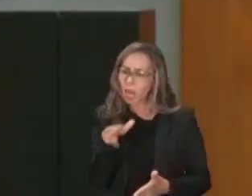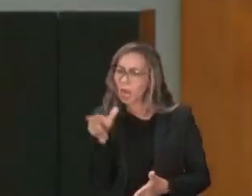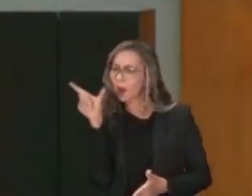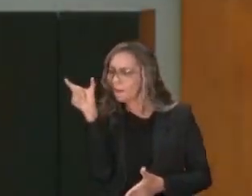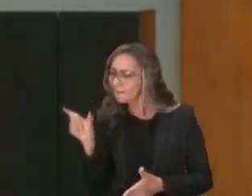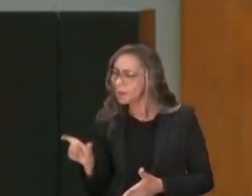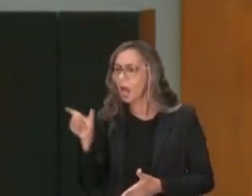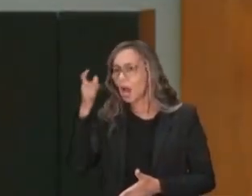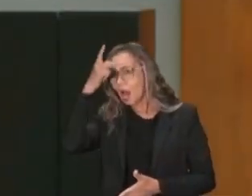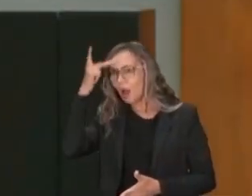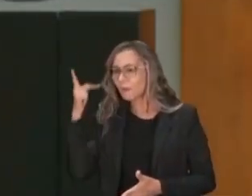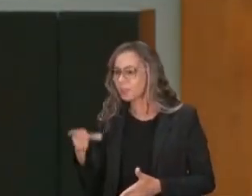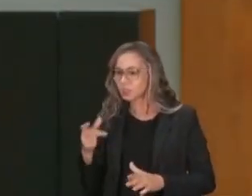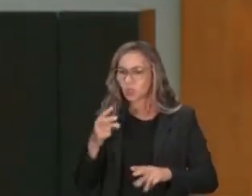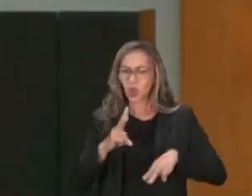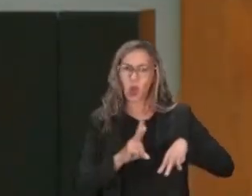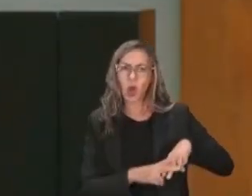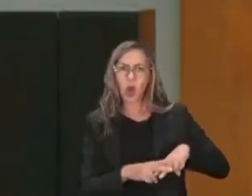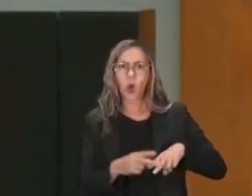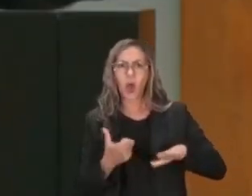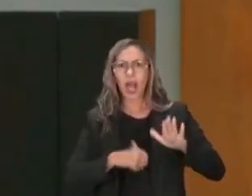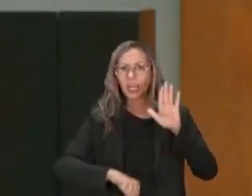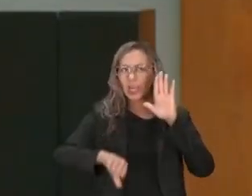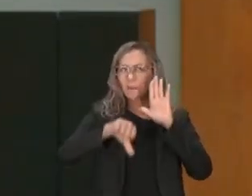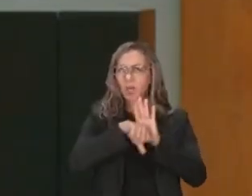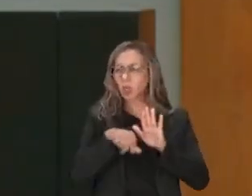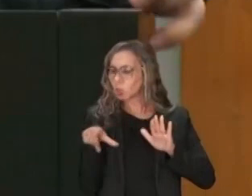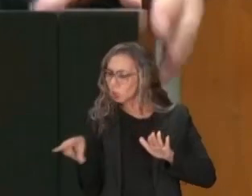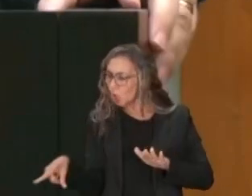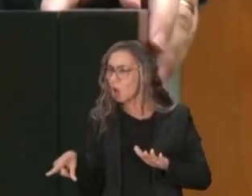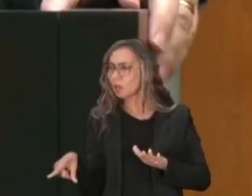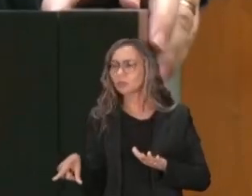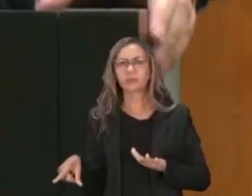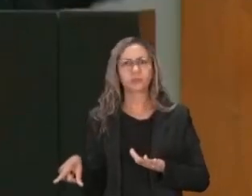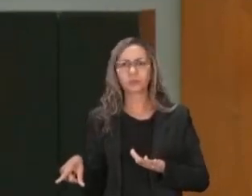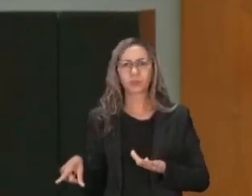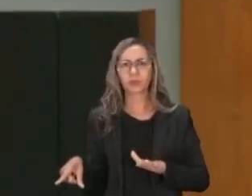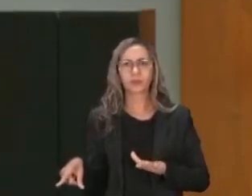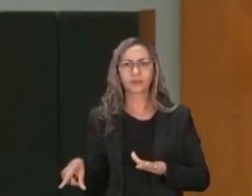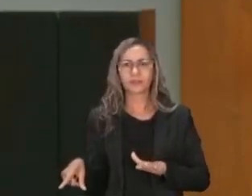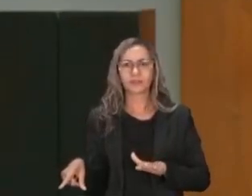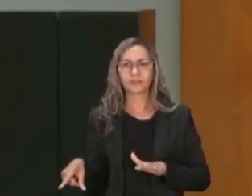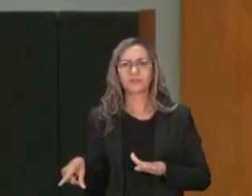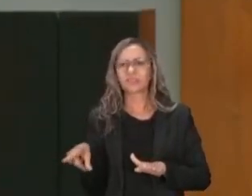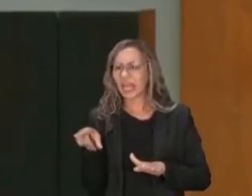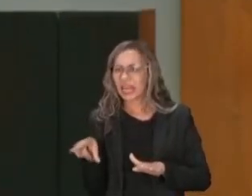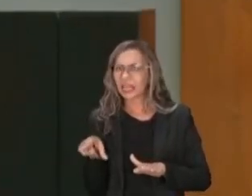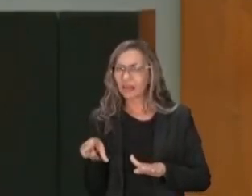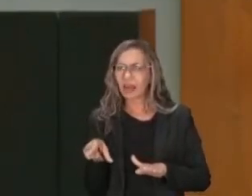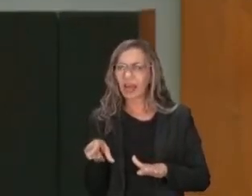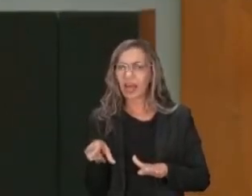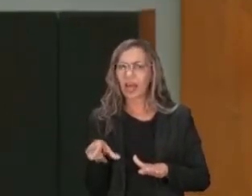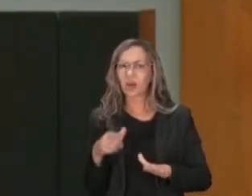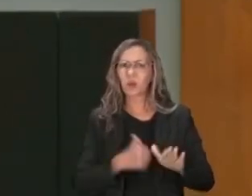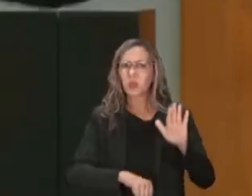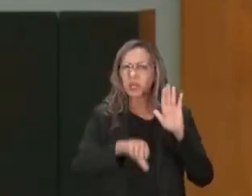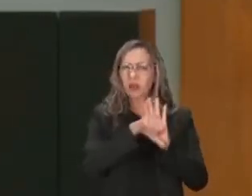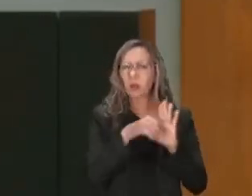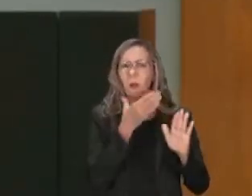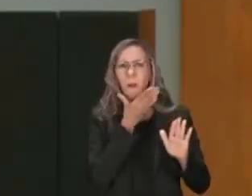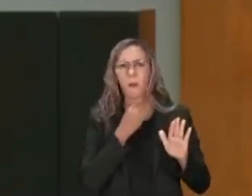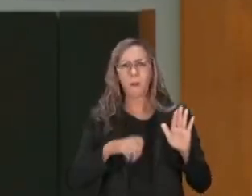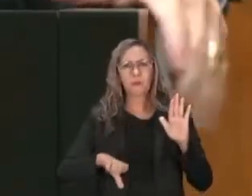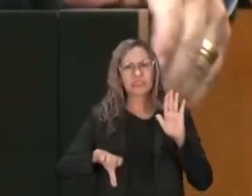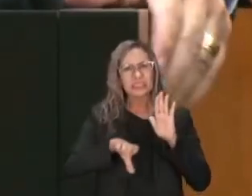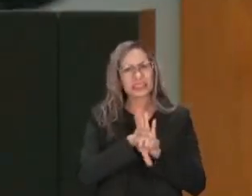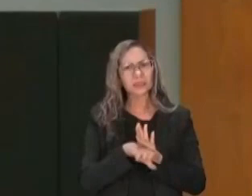disponível, alguém que foi condenado, transitado e julgado, não cabe mais recurso, mas está ali um criminoso com ordem